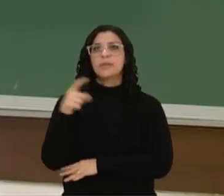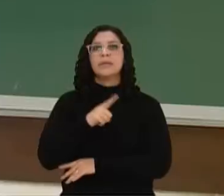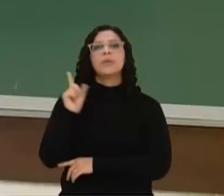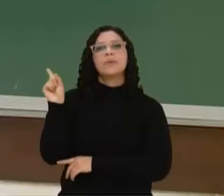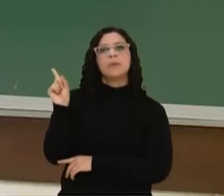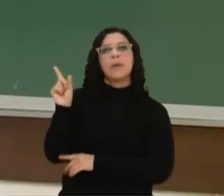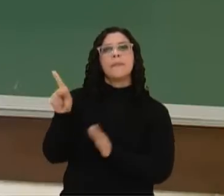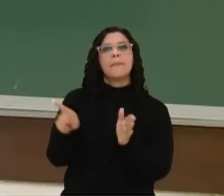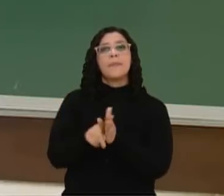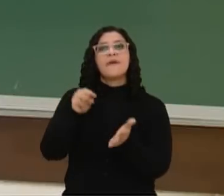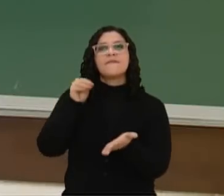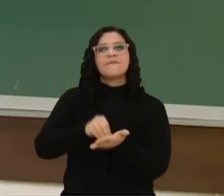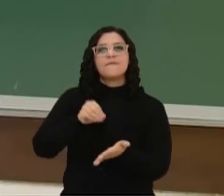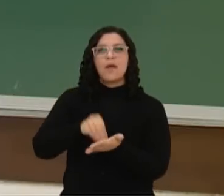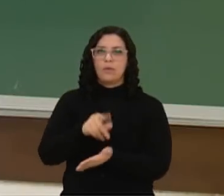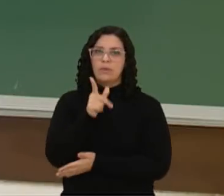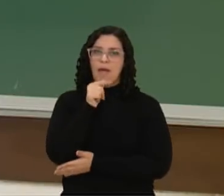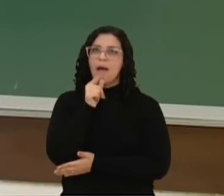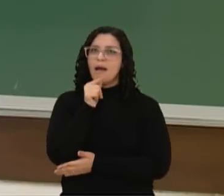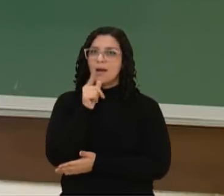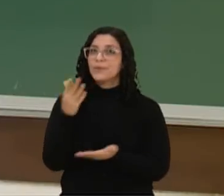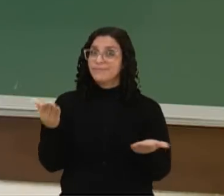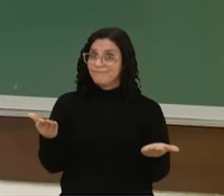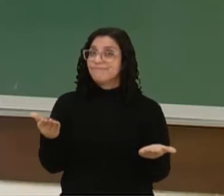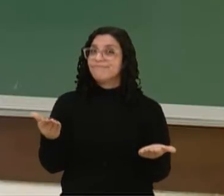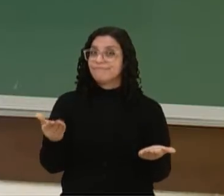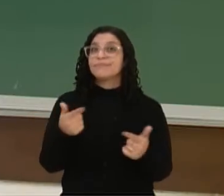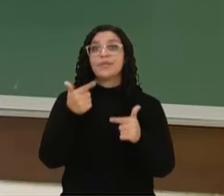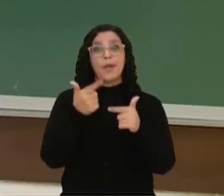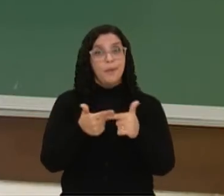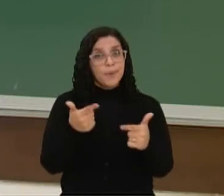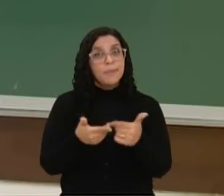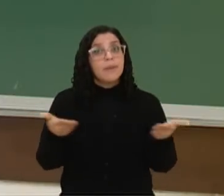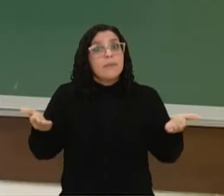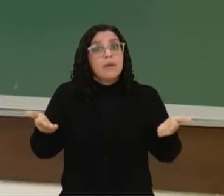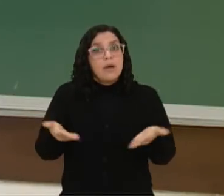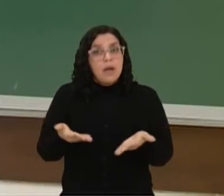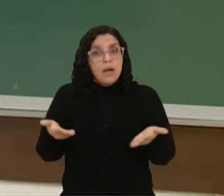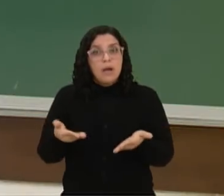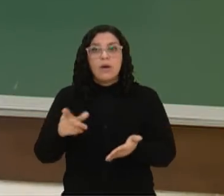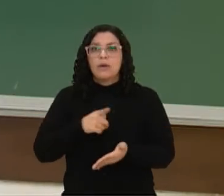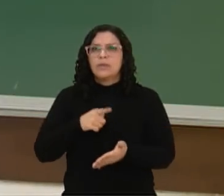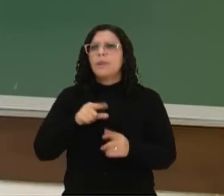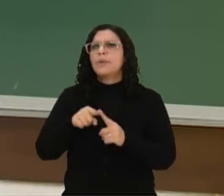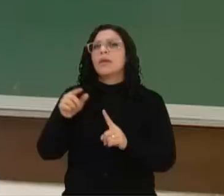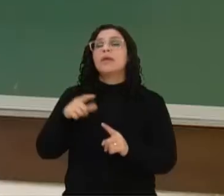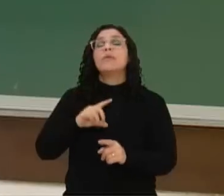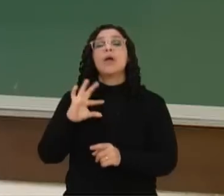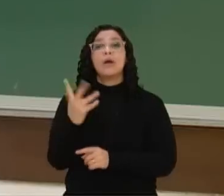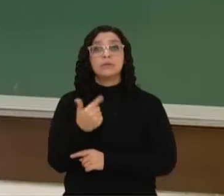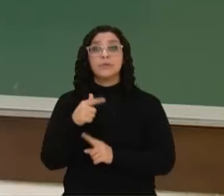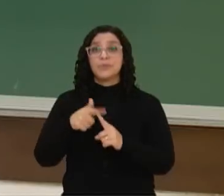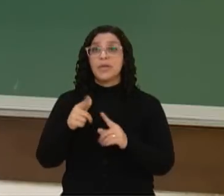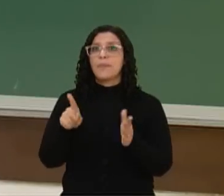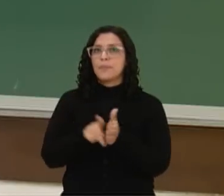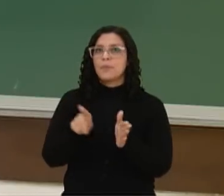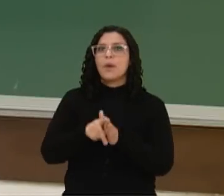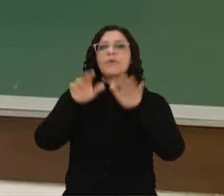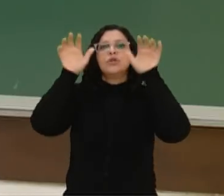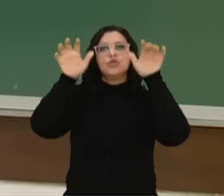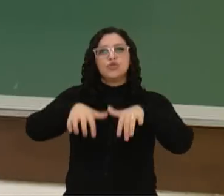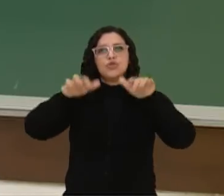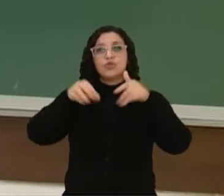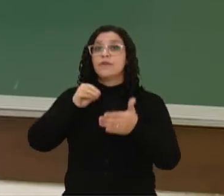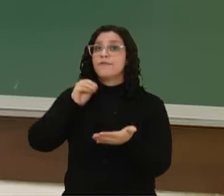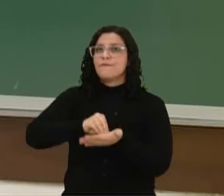temos a questão da falta de água e que isso é um problema bem atual, influenciado, claro, pelo regime de chuvas,